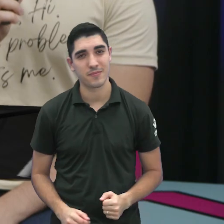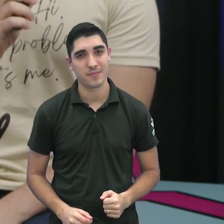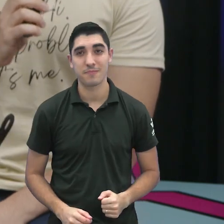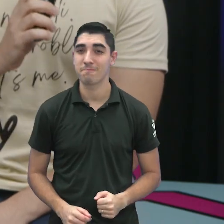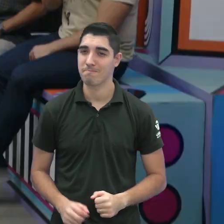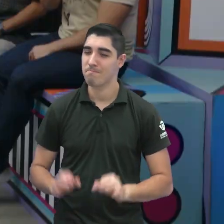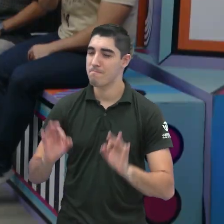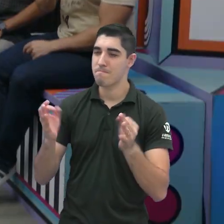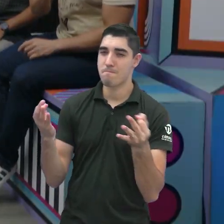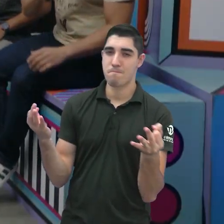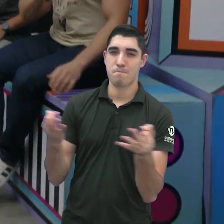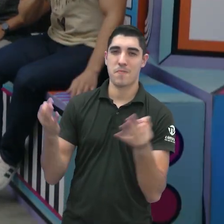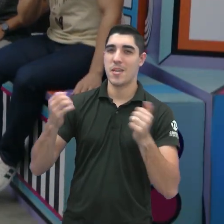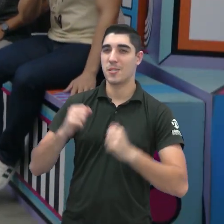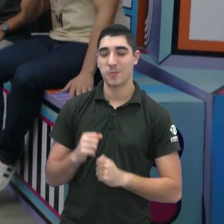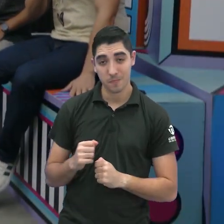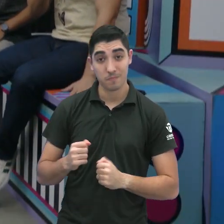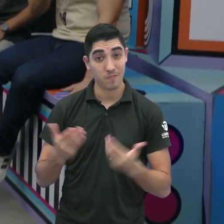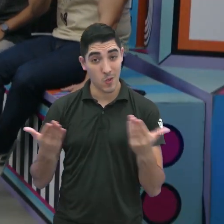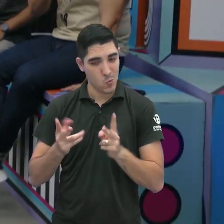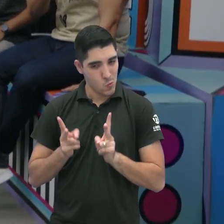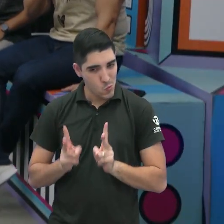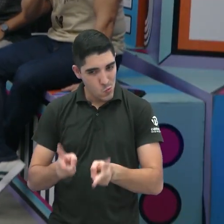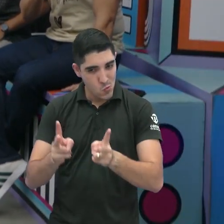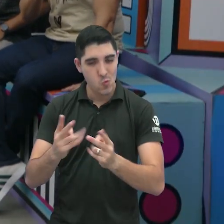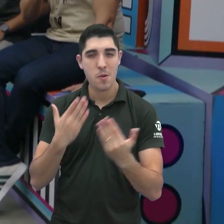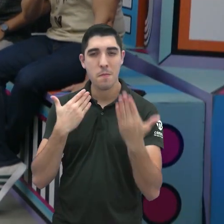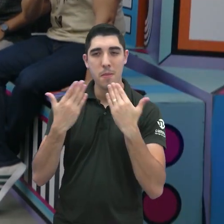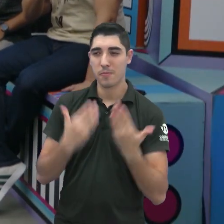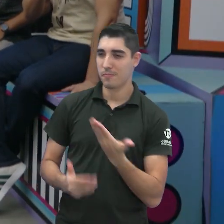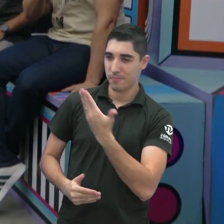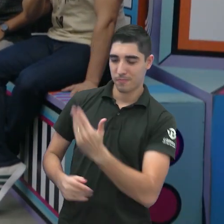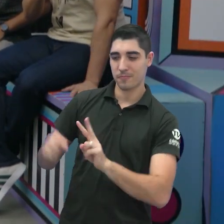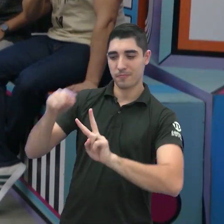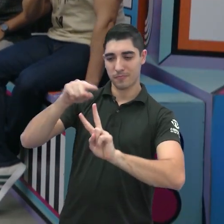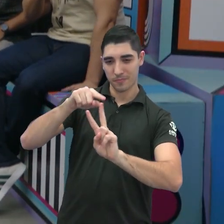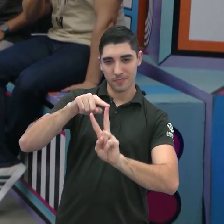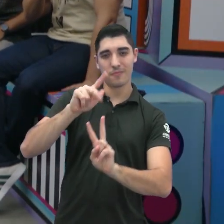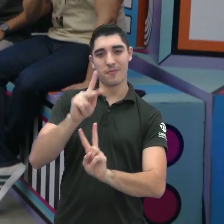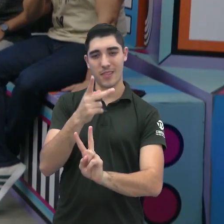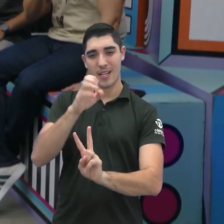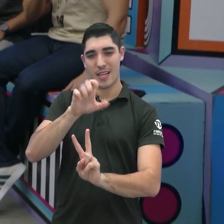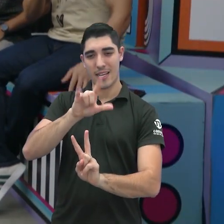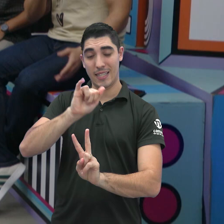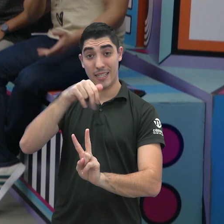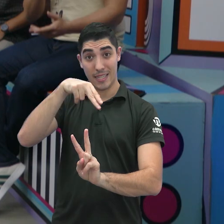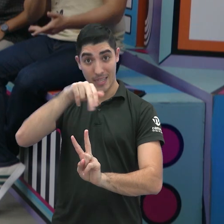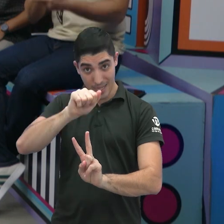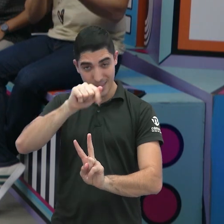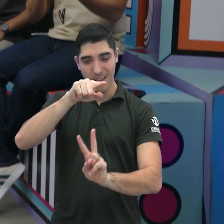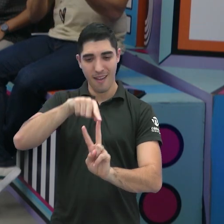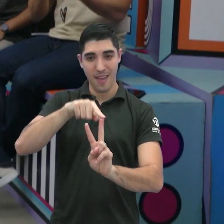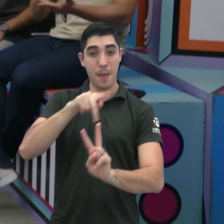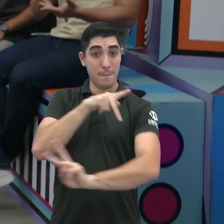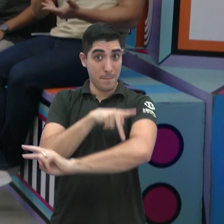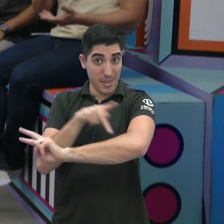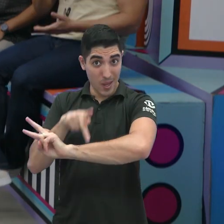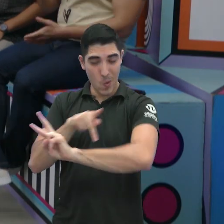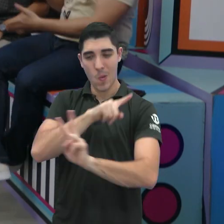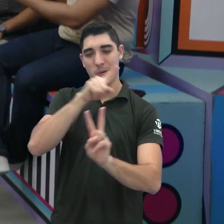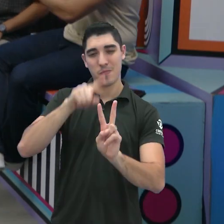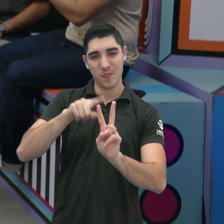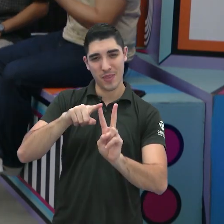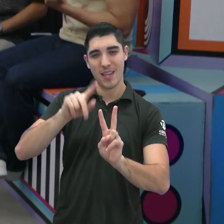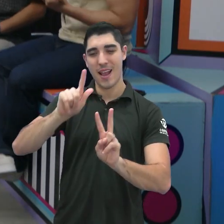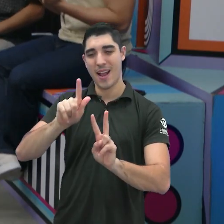câmarasjc.sp.gov.br. Perfeito. Então vamos voltar aqui com o nosso papo com as nossas entrevistadas no estúdio, a pedagoga Eliana Xavier e a biomédica Gabriele Xavier, mãe e filha. A